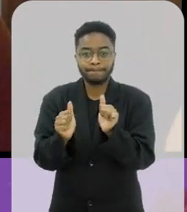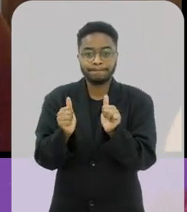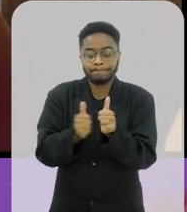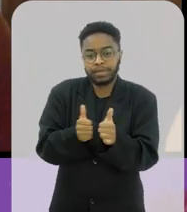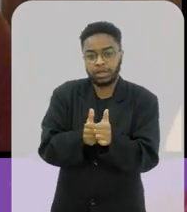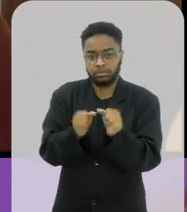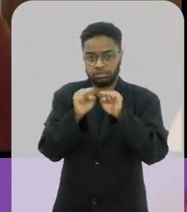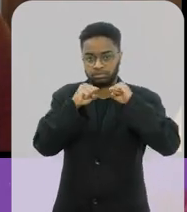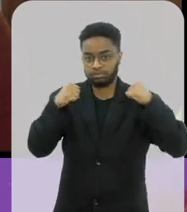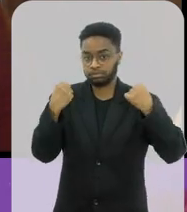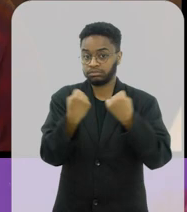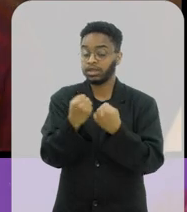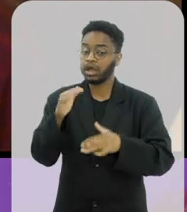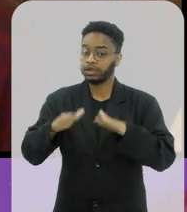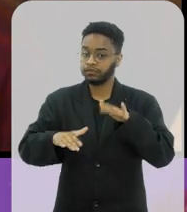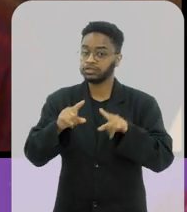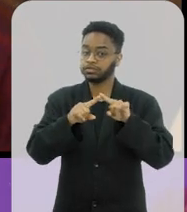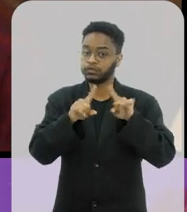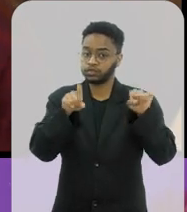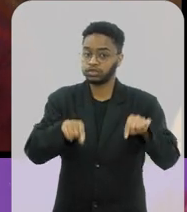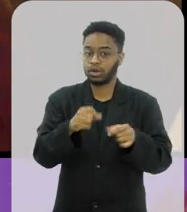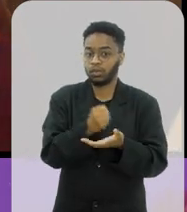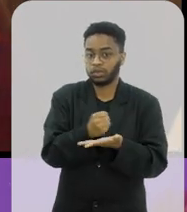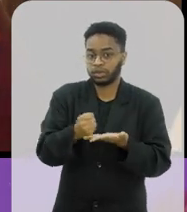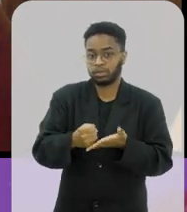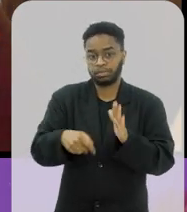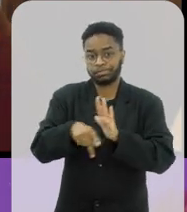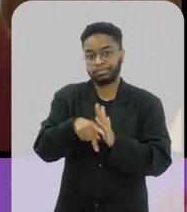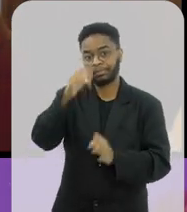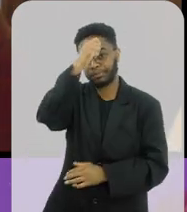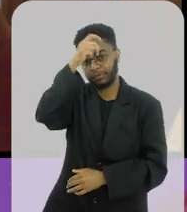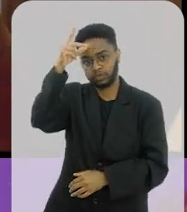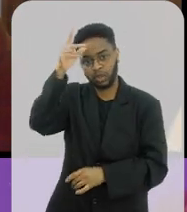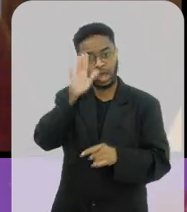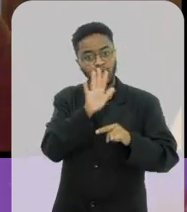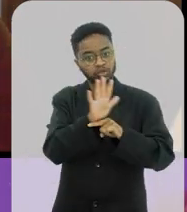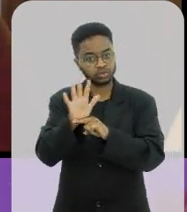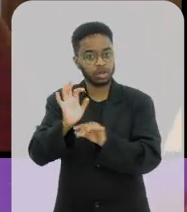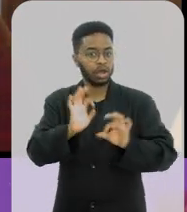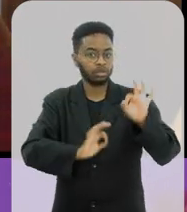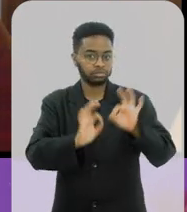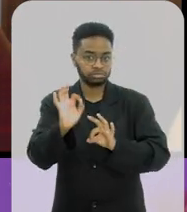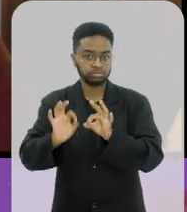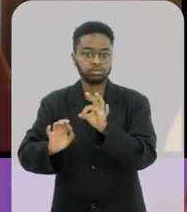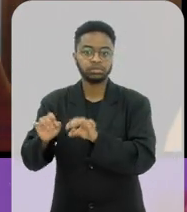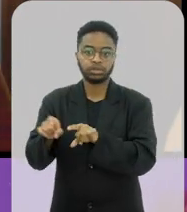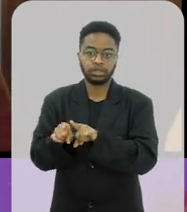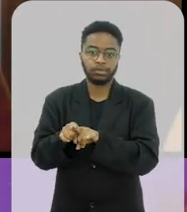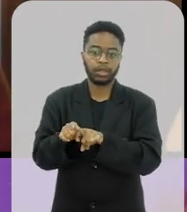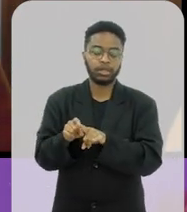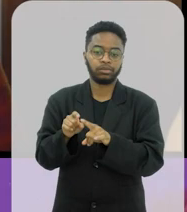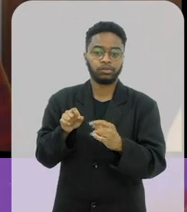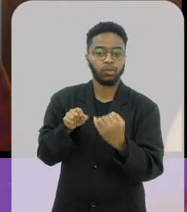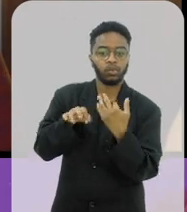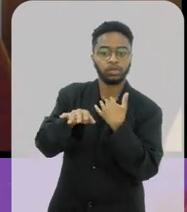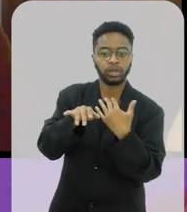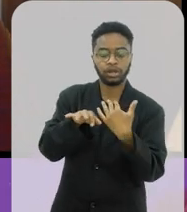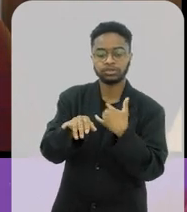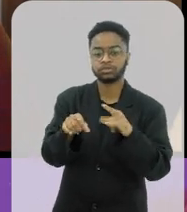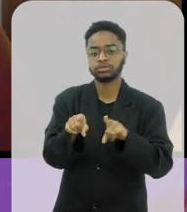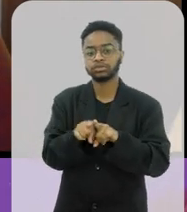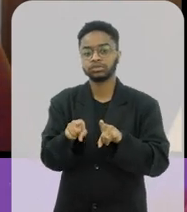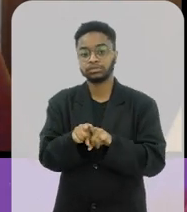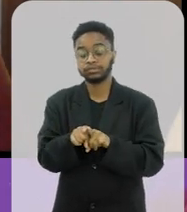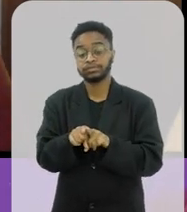funcionários muitas vezes contratados da prefeitura, né, para ajudar também ali na sinalização do trânsito.